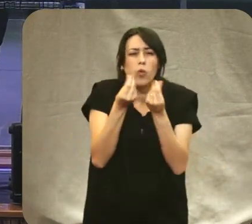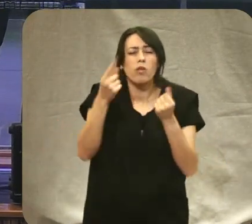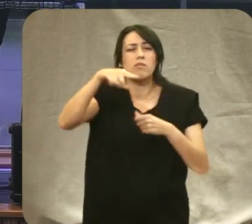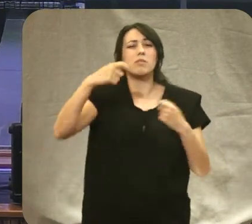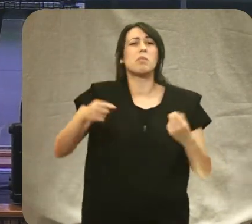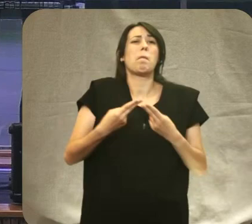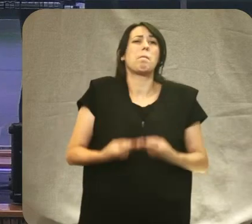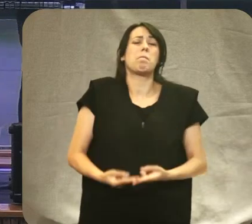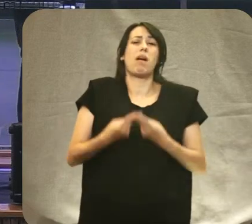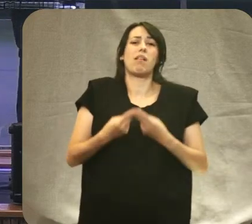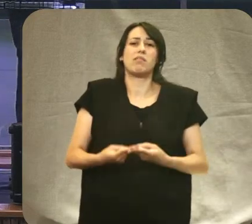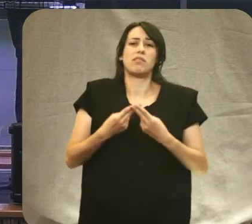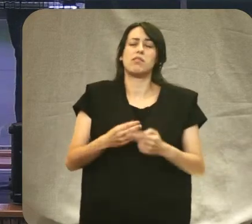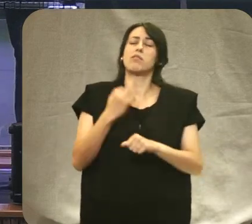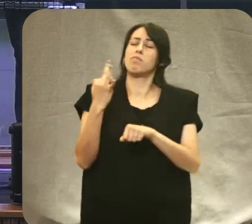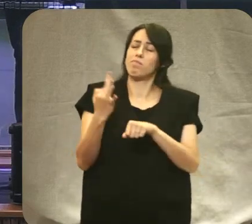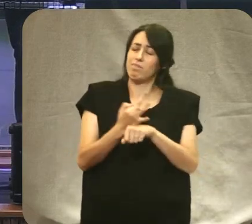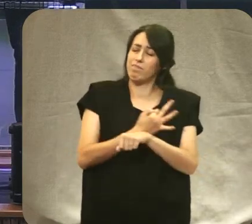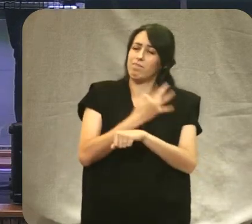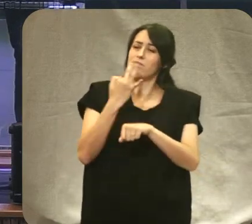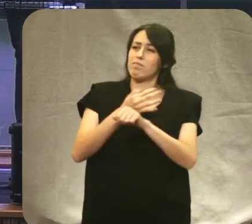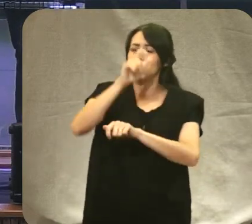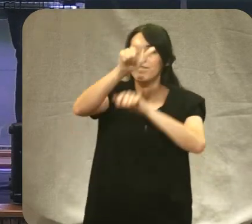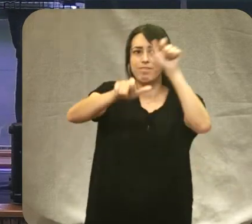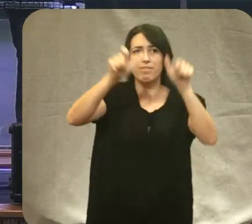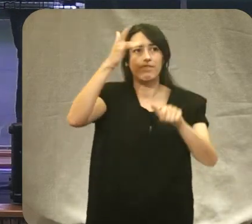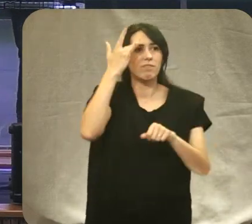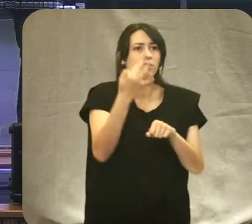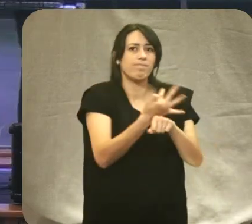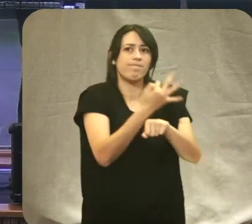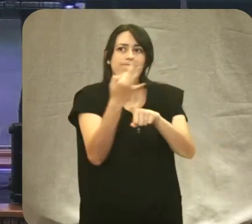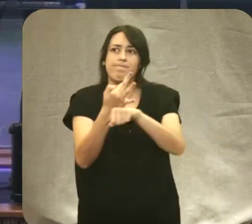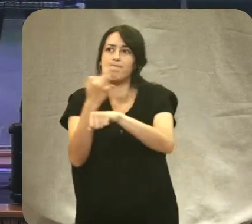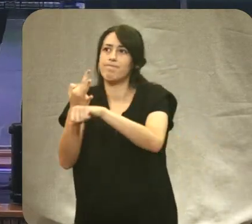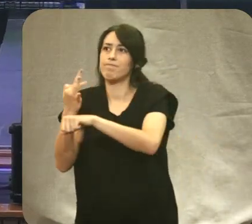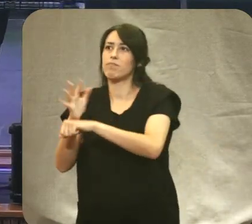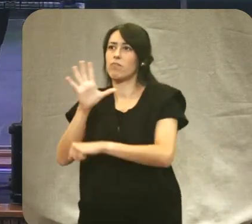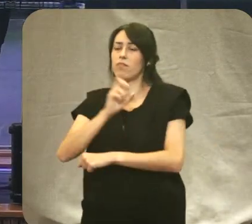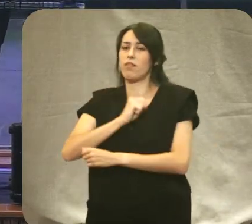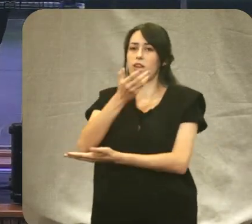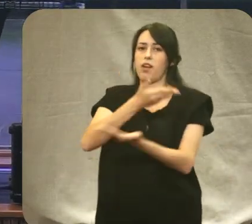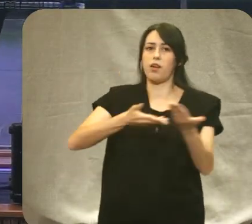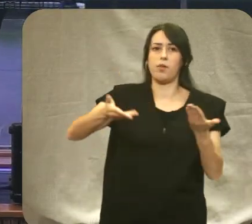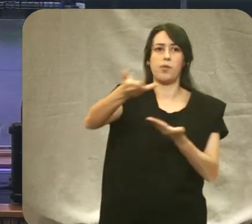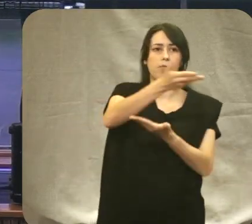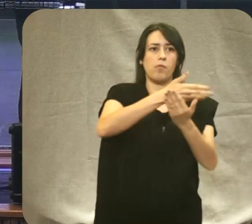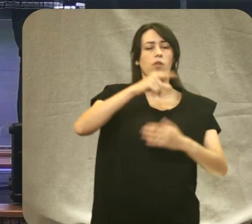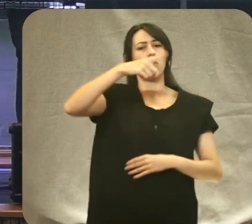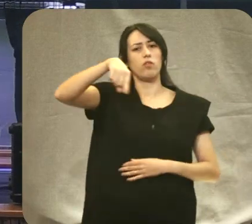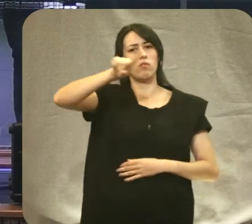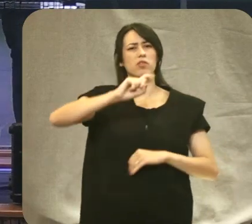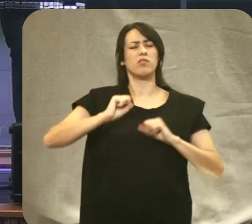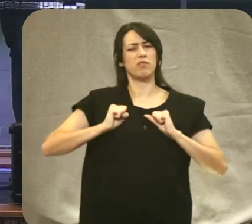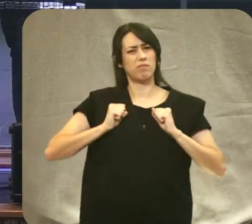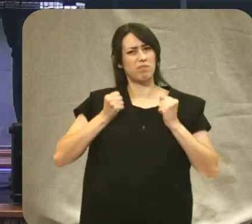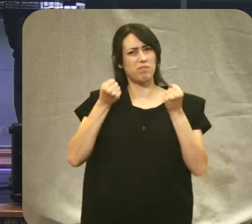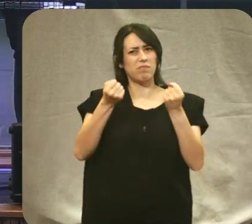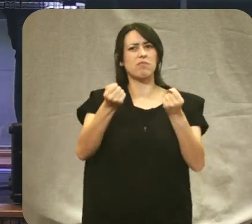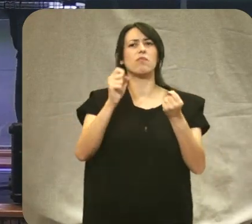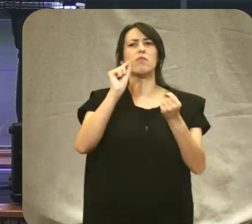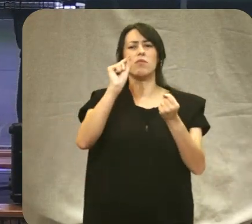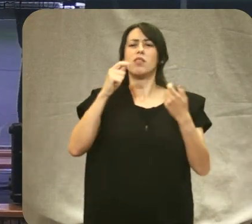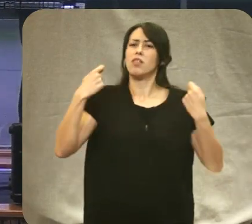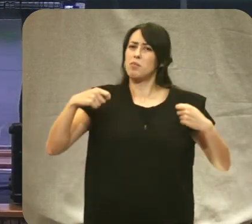pacientes, suportando uns aos outros em amor. Façam todo esforço para